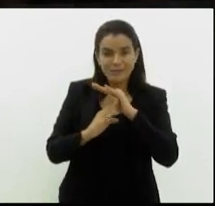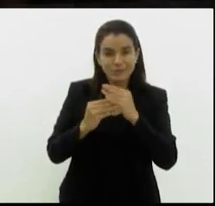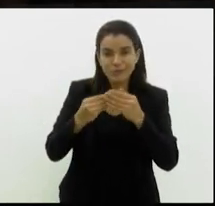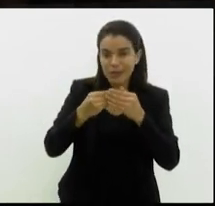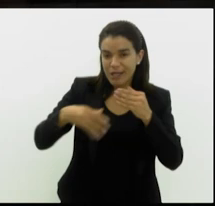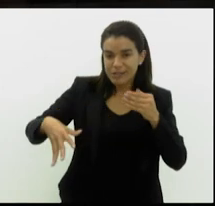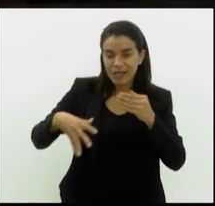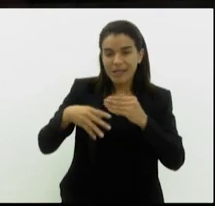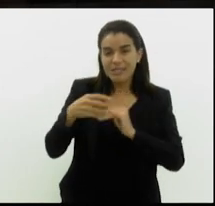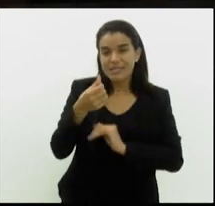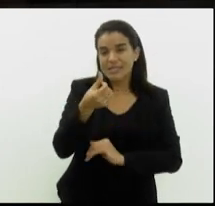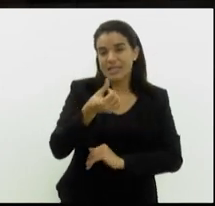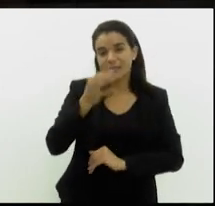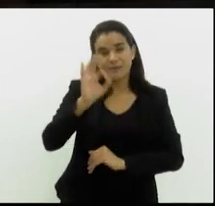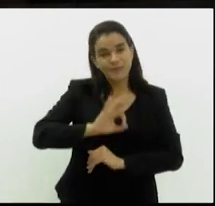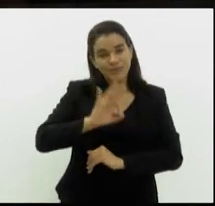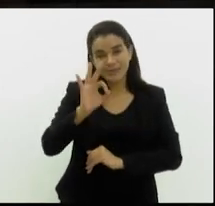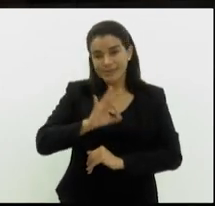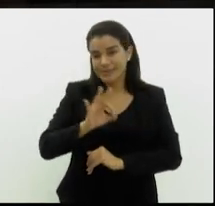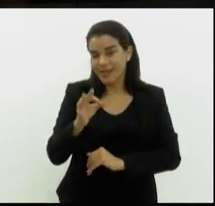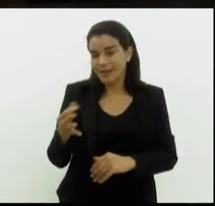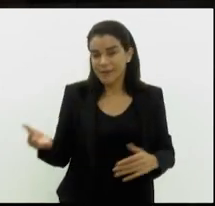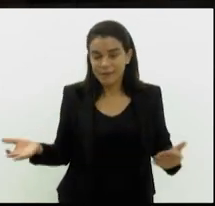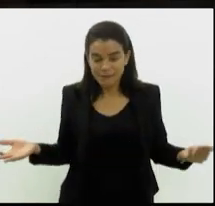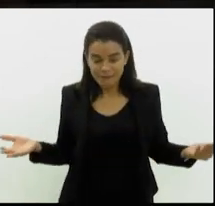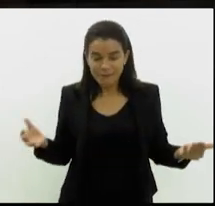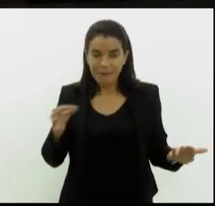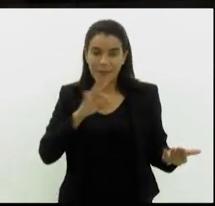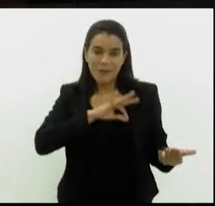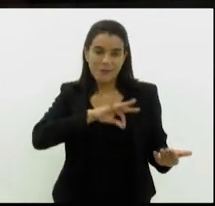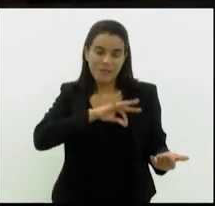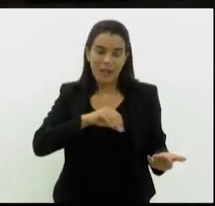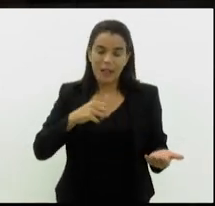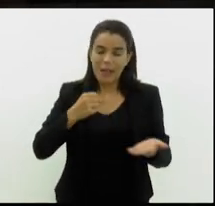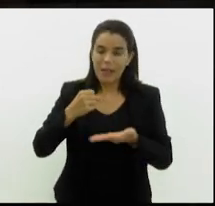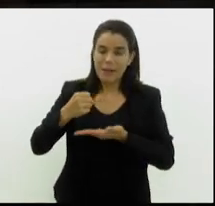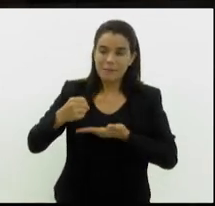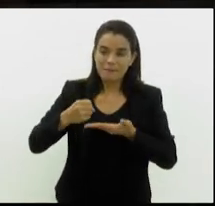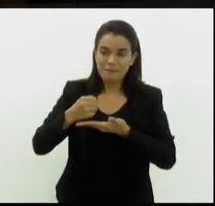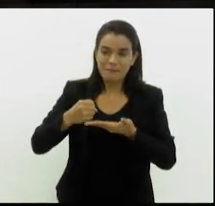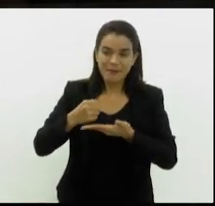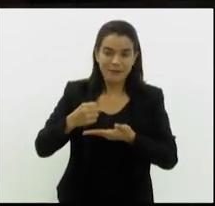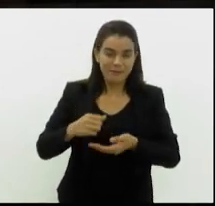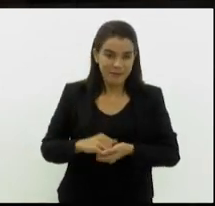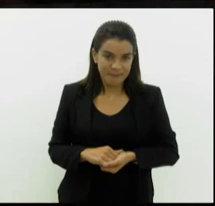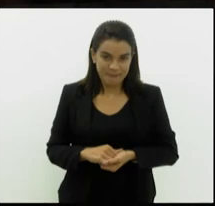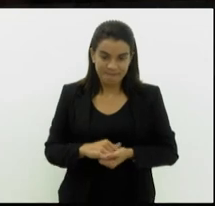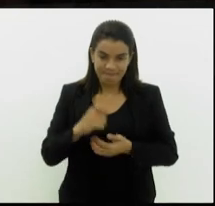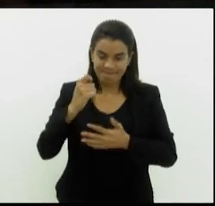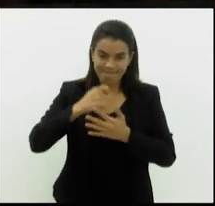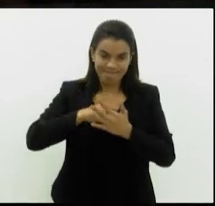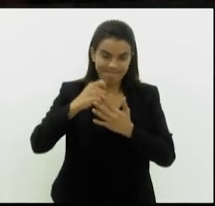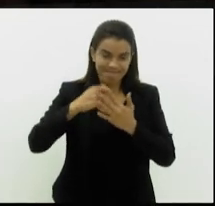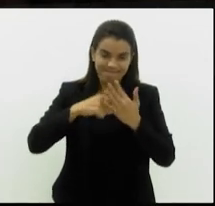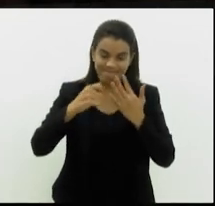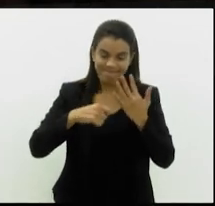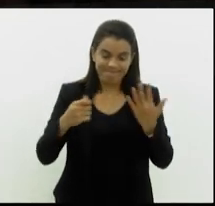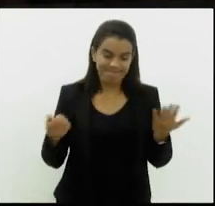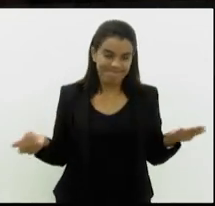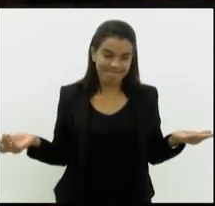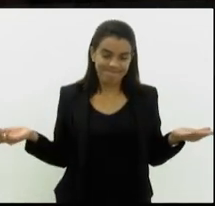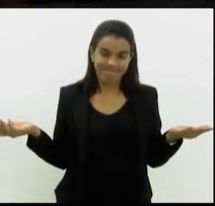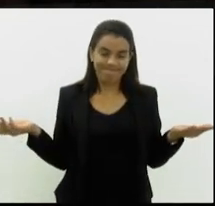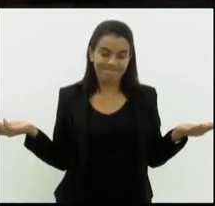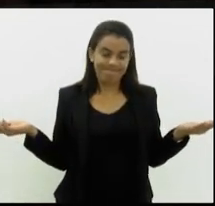transporte 6% do salário mínimo mensalmente. Então, também